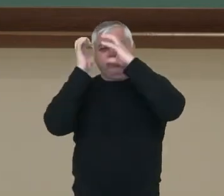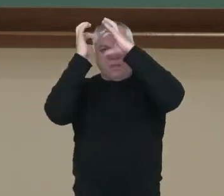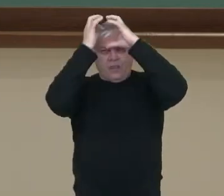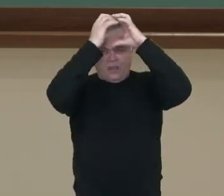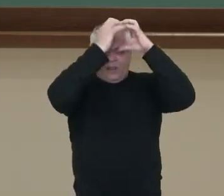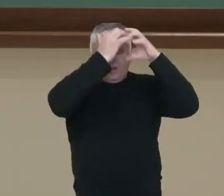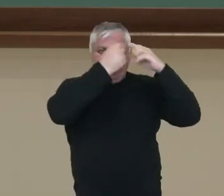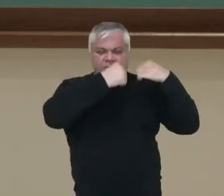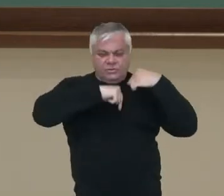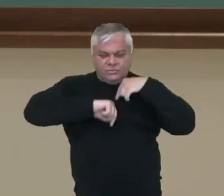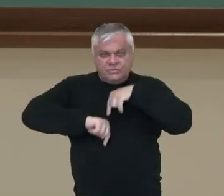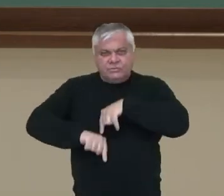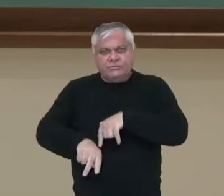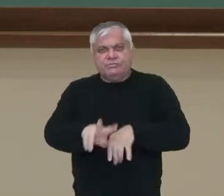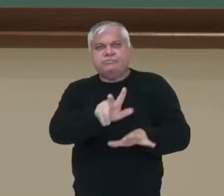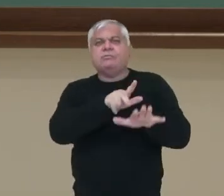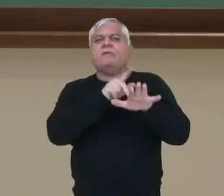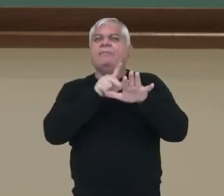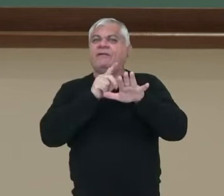sanguíneos, ok?